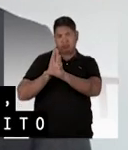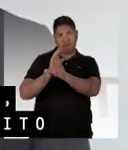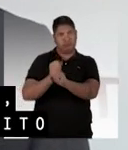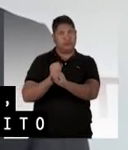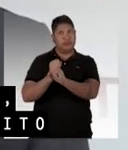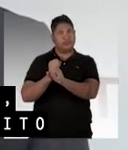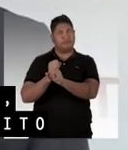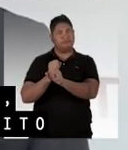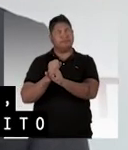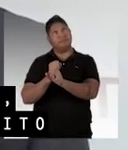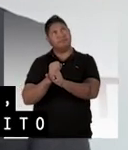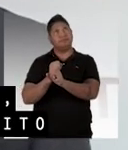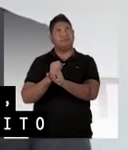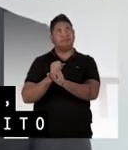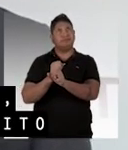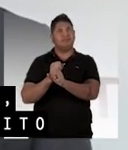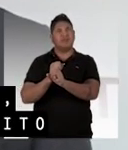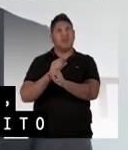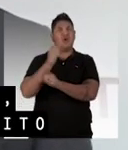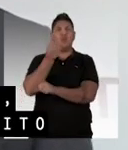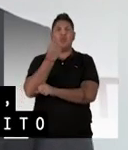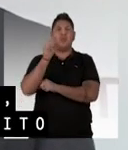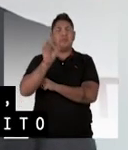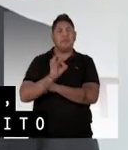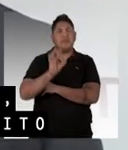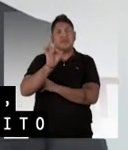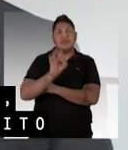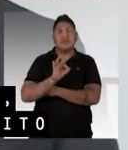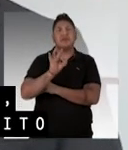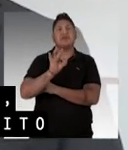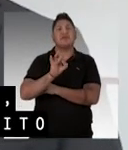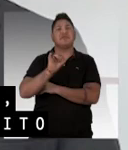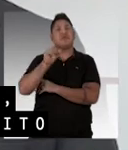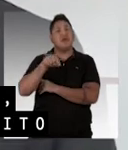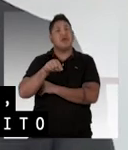Desse total, menos de 1%